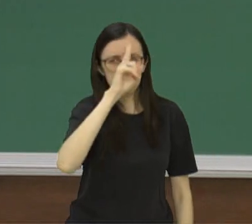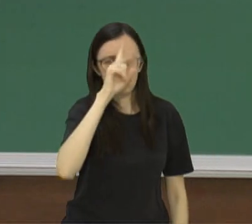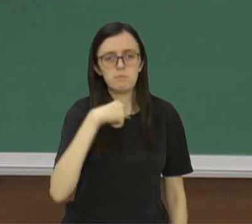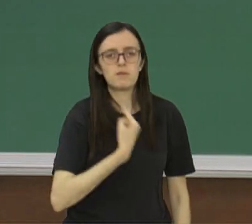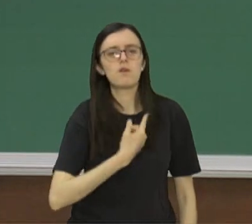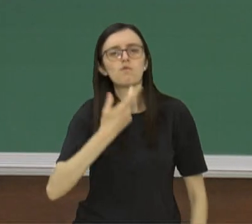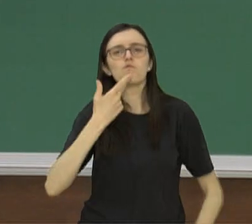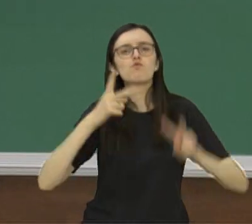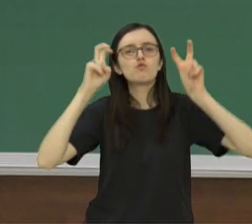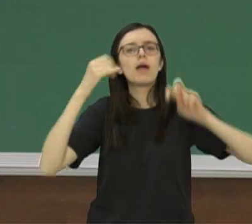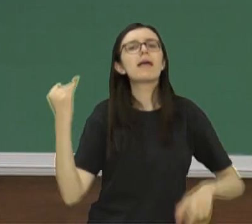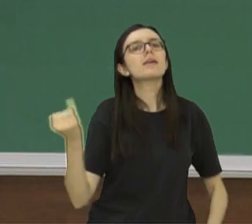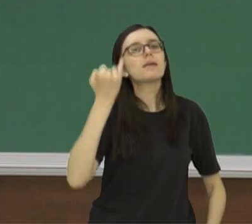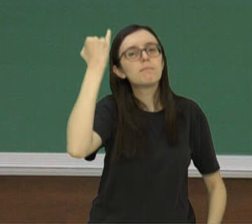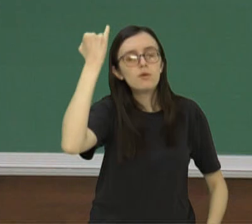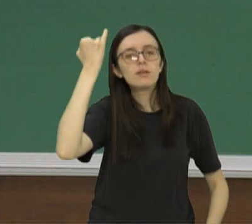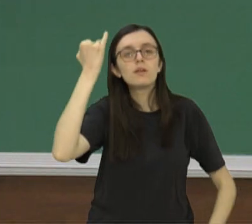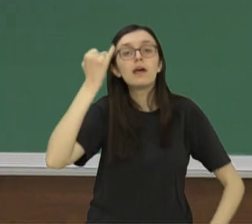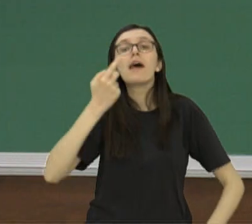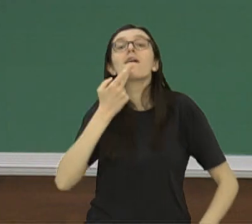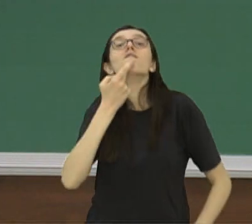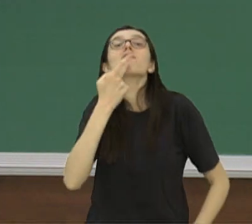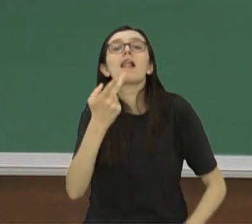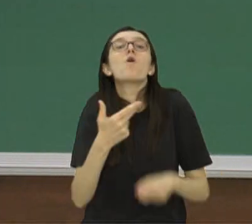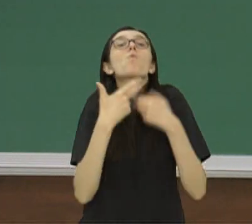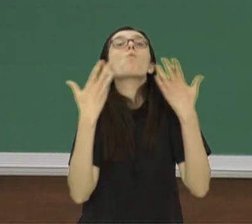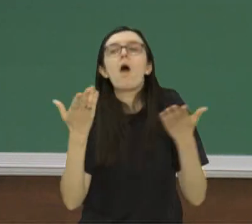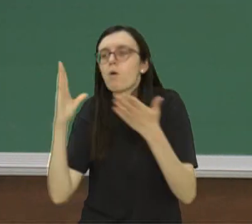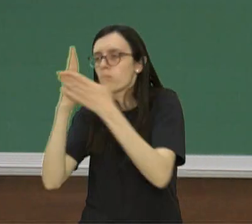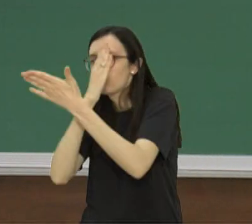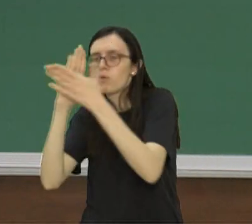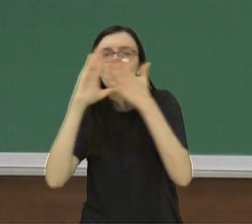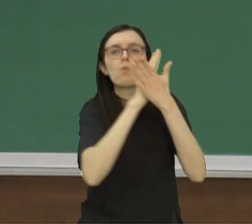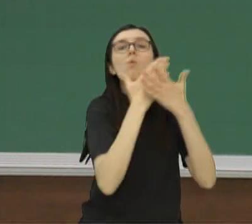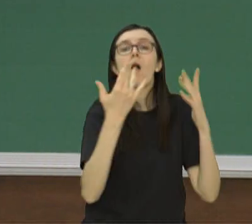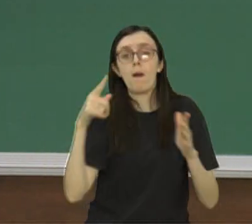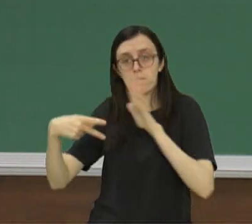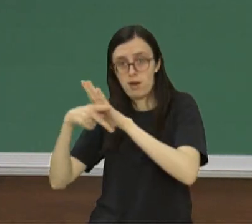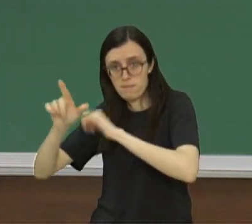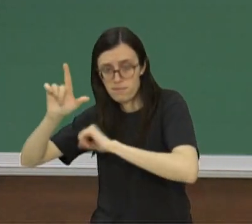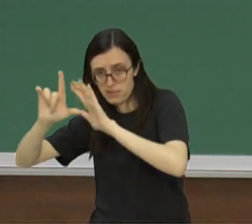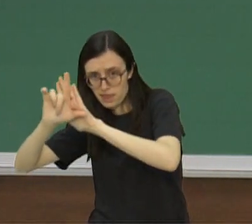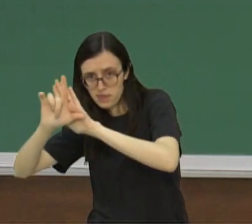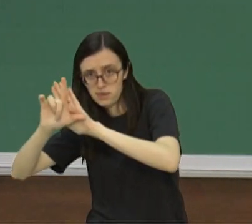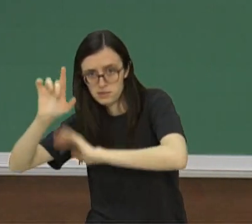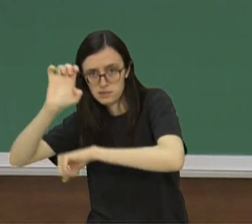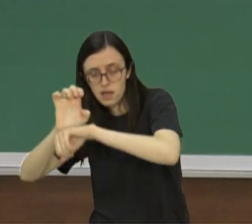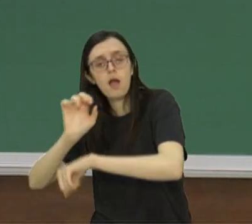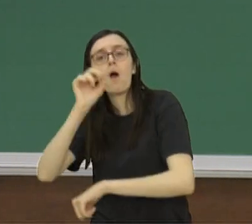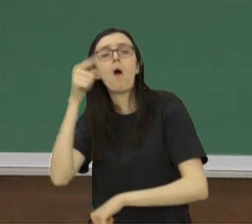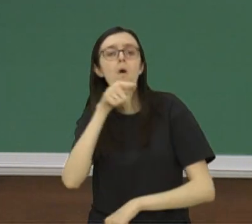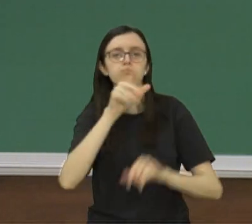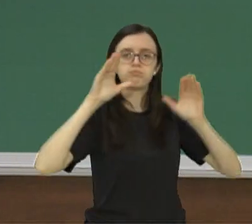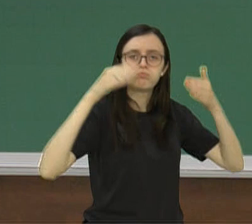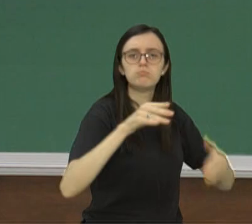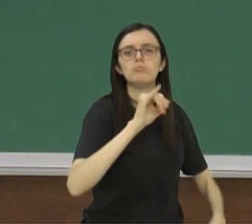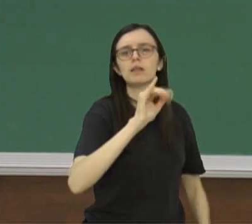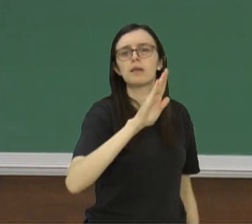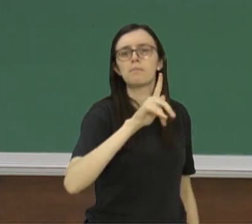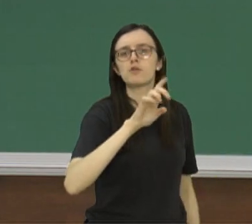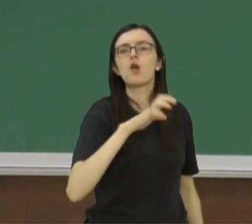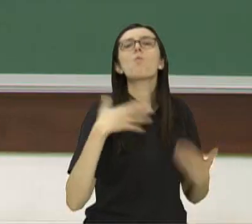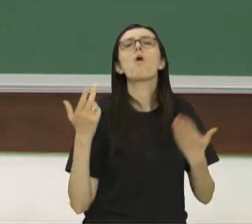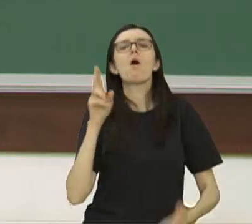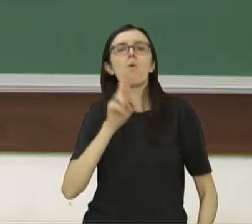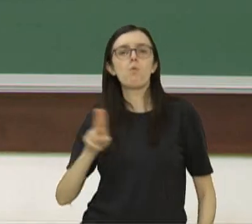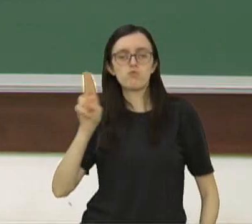da importância de citar qual tipo de classificação você está utilizando, qual tipo de regionalização você está